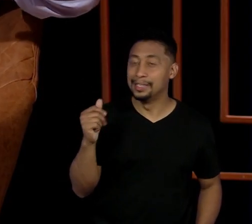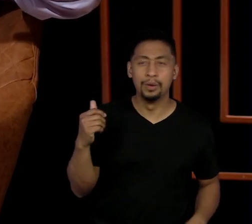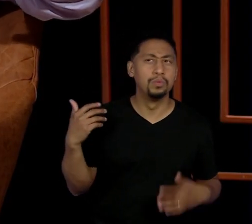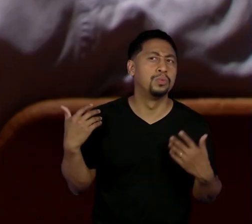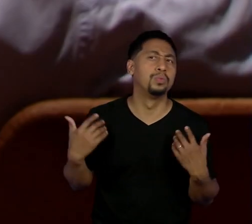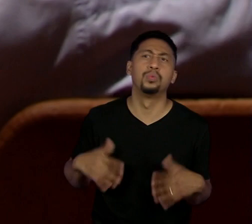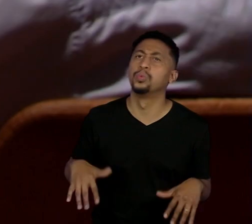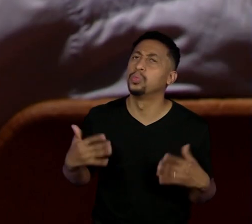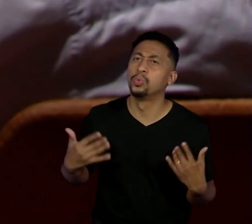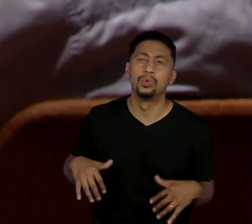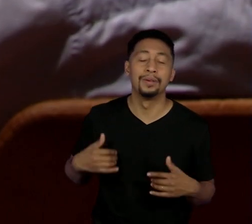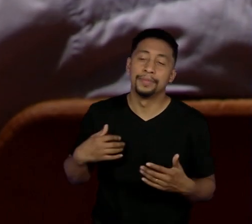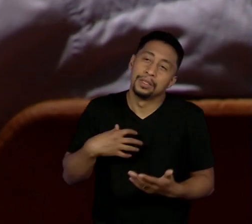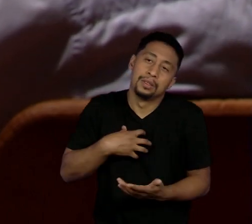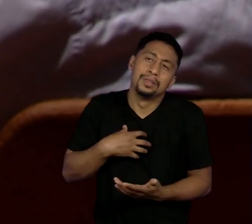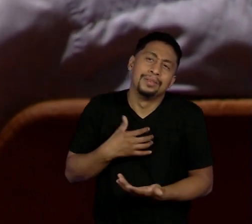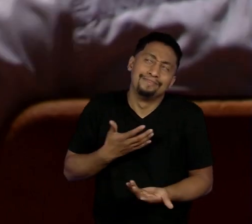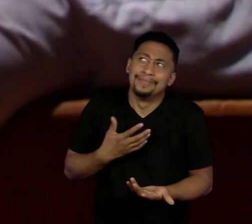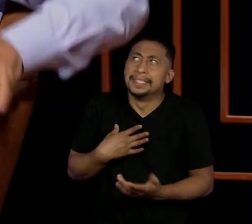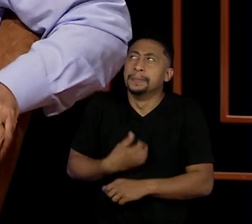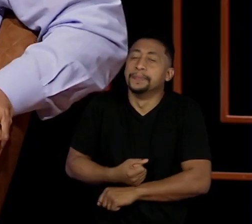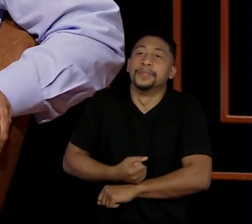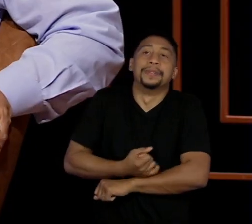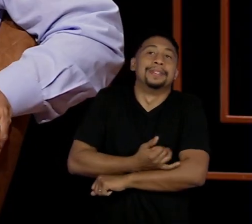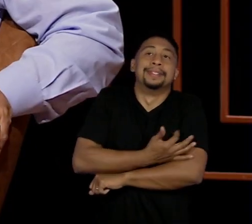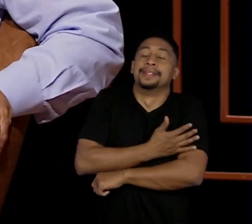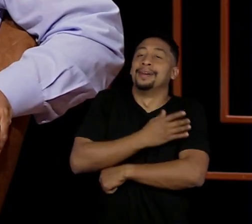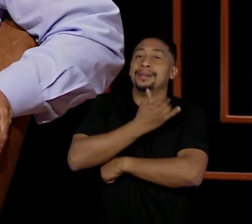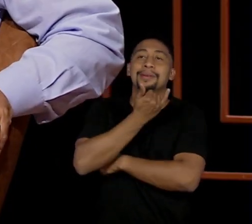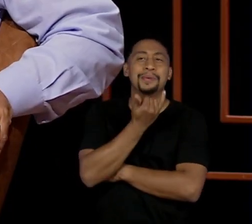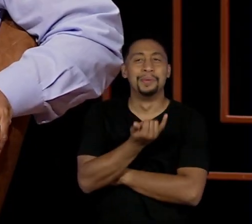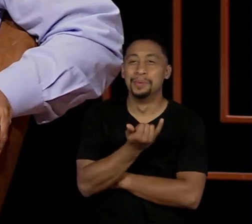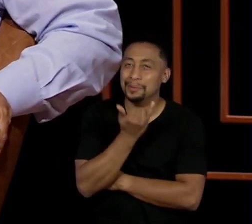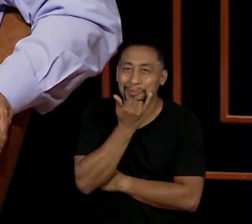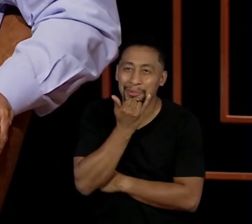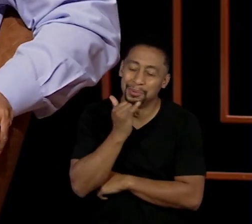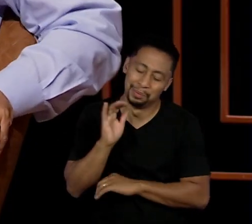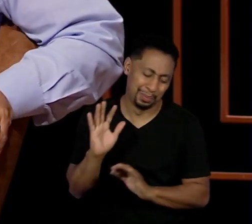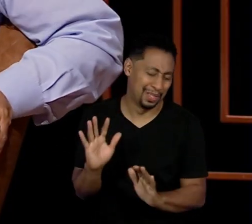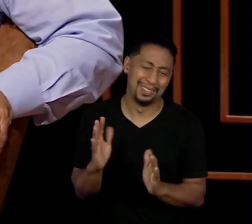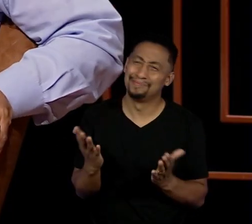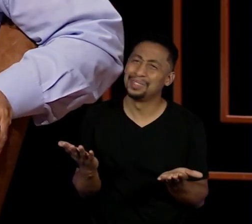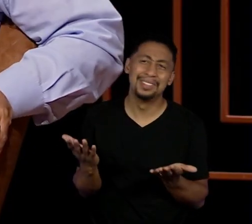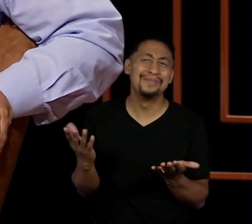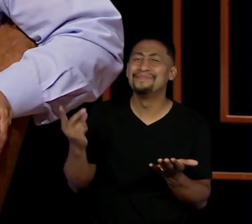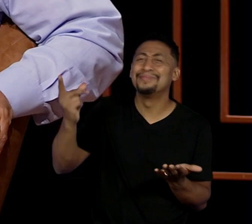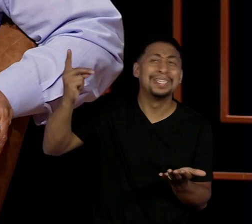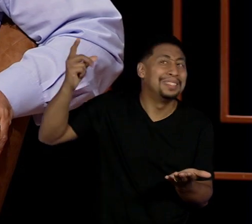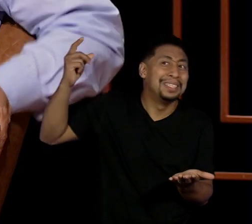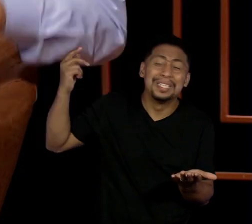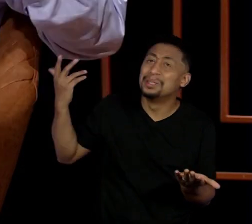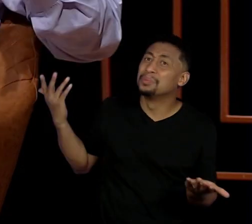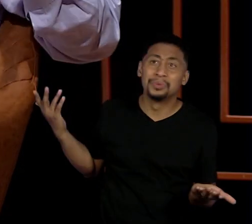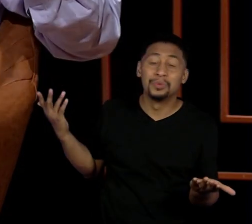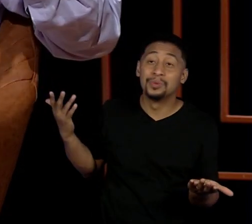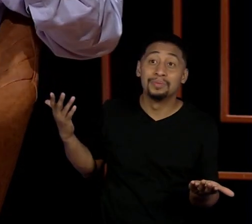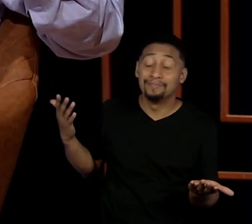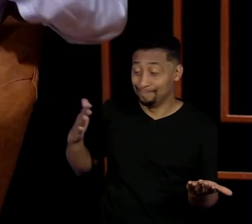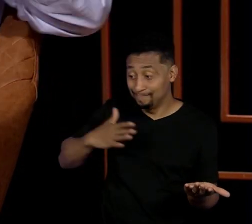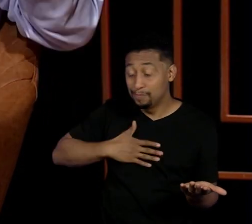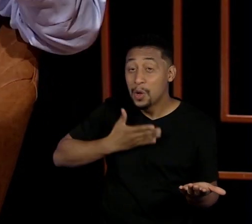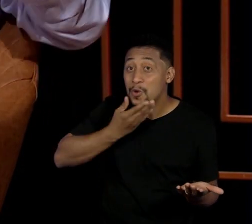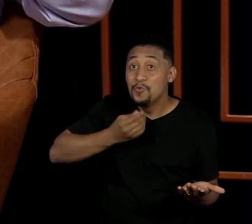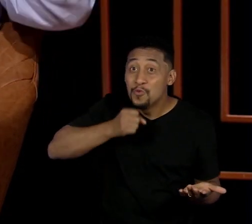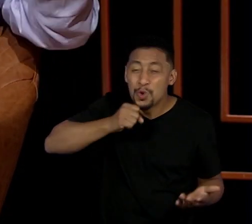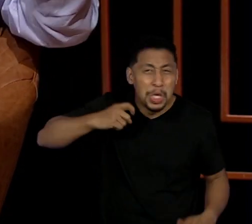emocionar tanto assim, porque é muito tempo. E era fantástico, assim. Ele era pirado